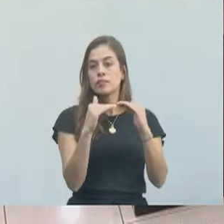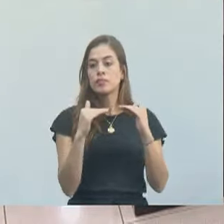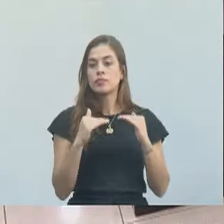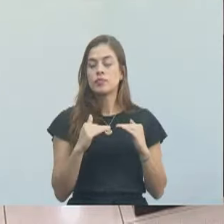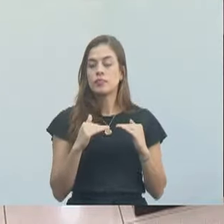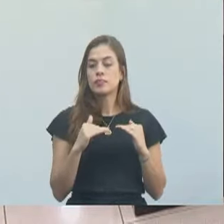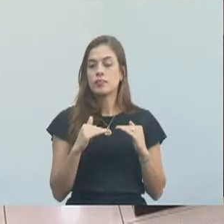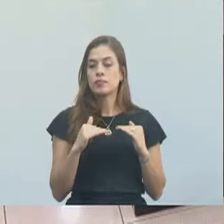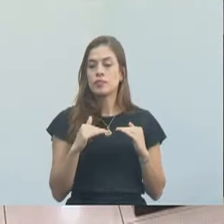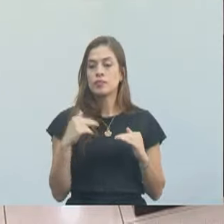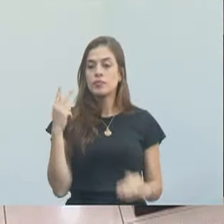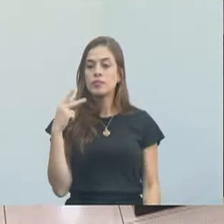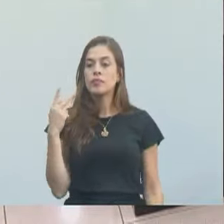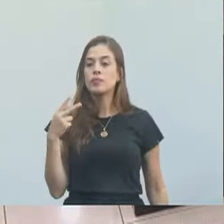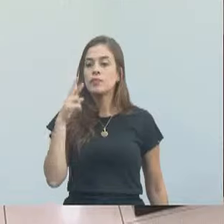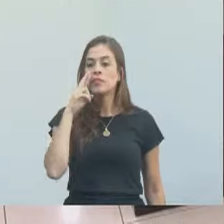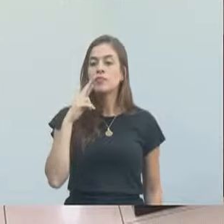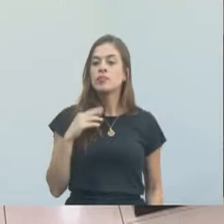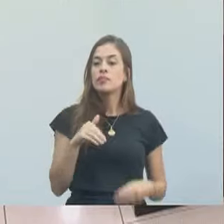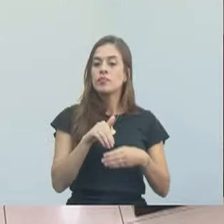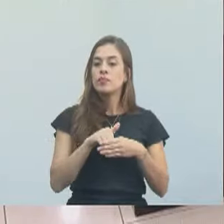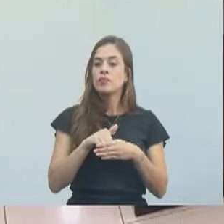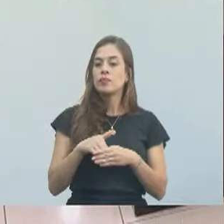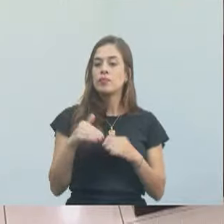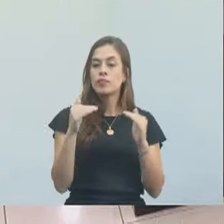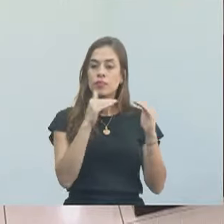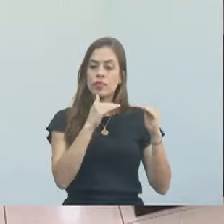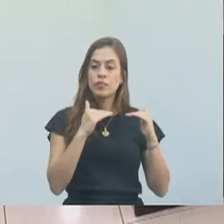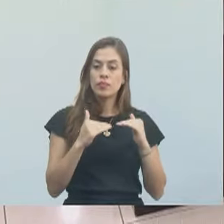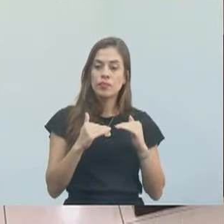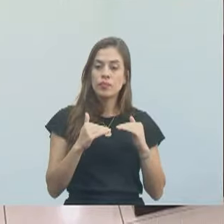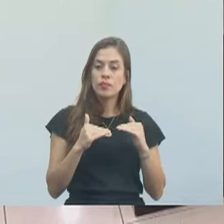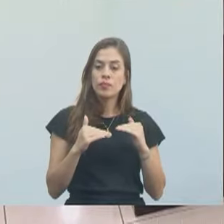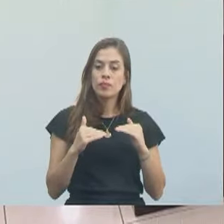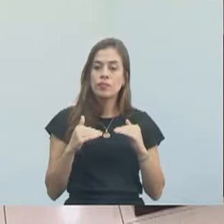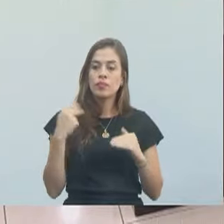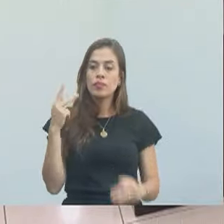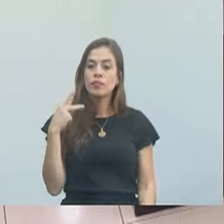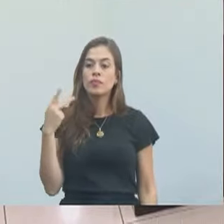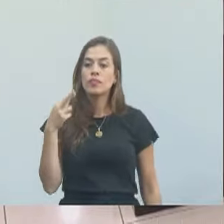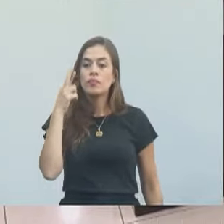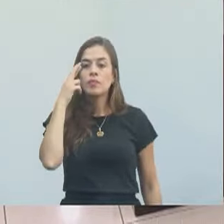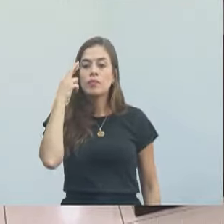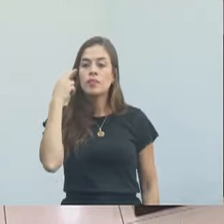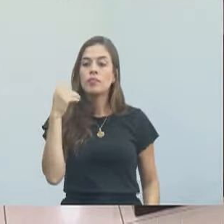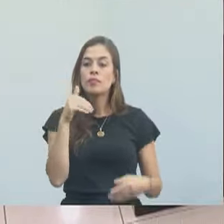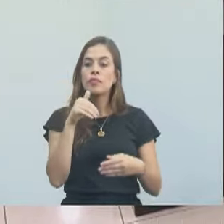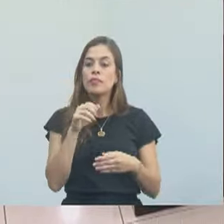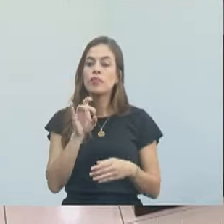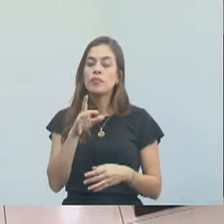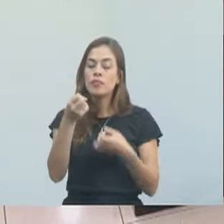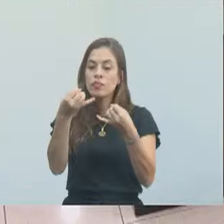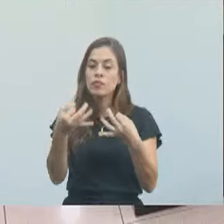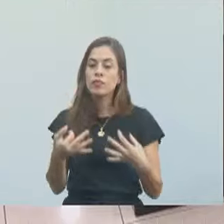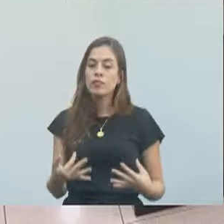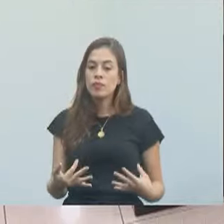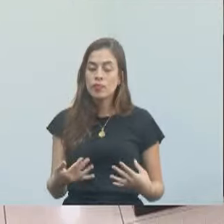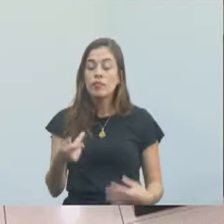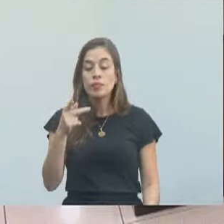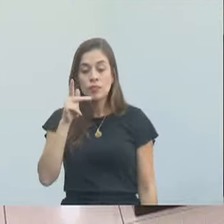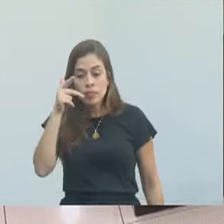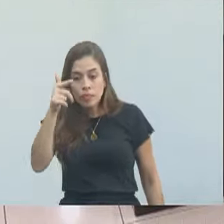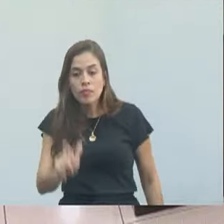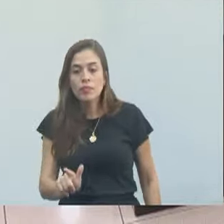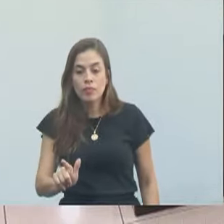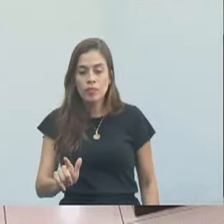Favorável. Como vota o vereador Rogério Timóteo? Favorável. Como vota o vereador Roninha? Só quero justificar, dizer mais uma vez